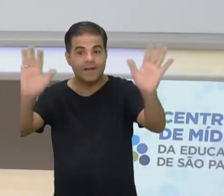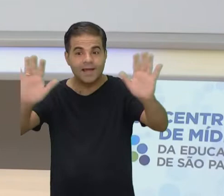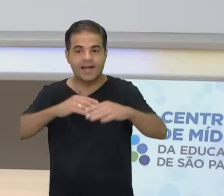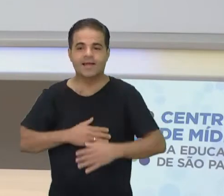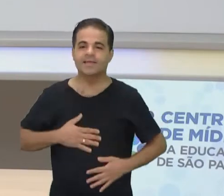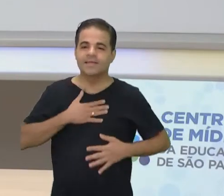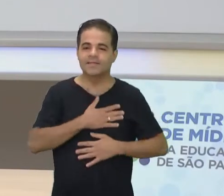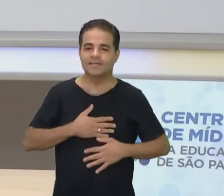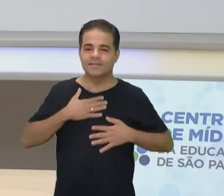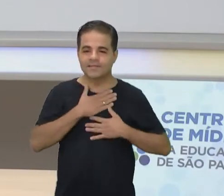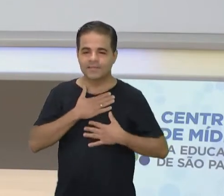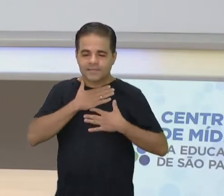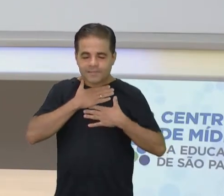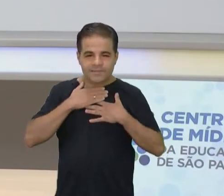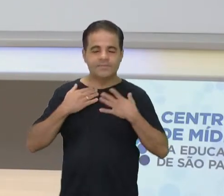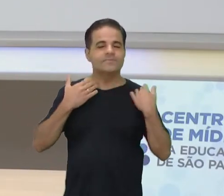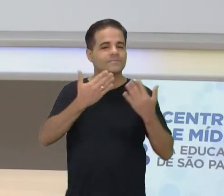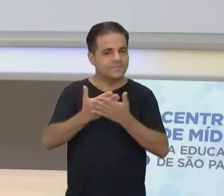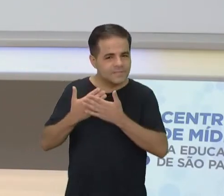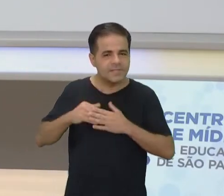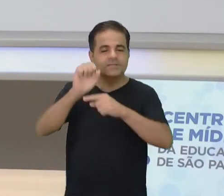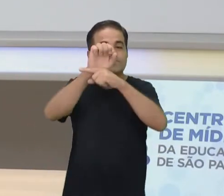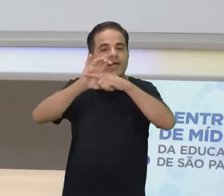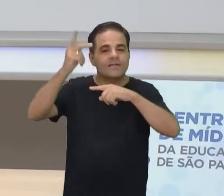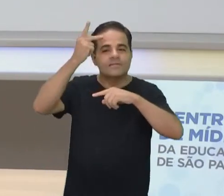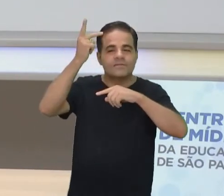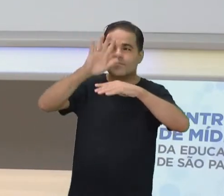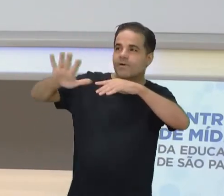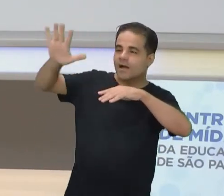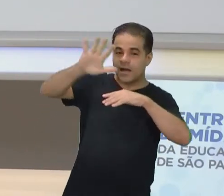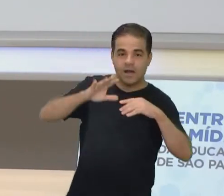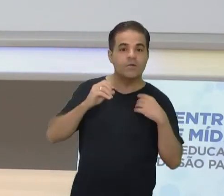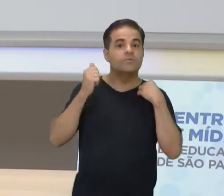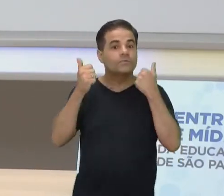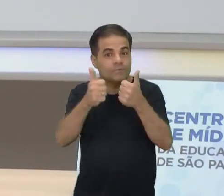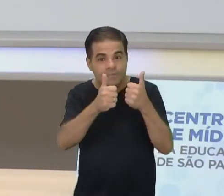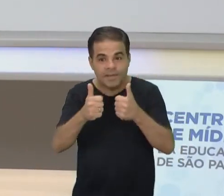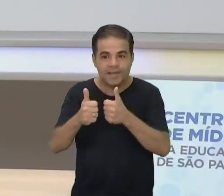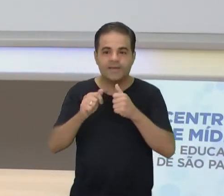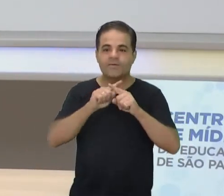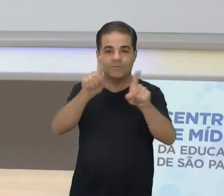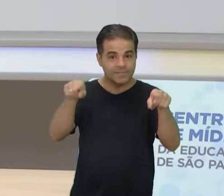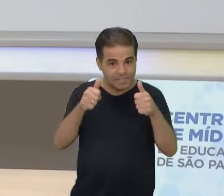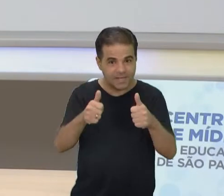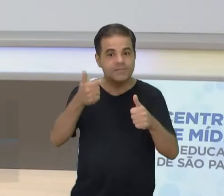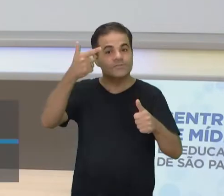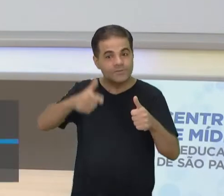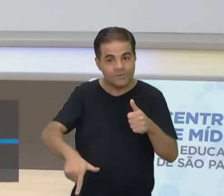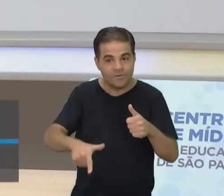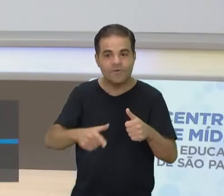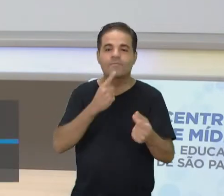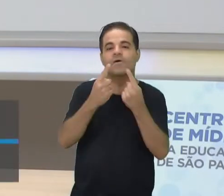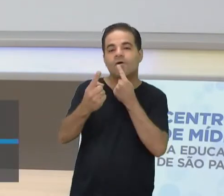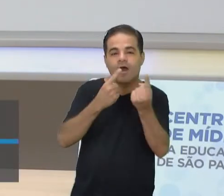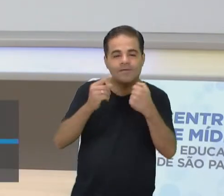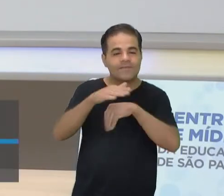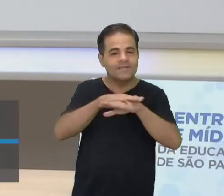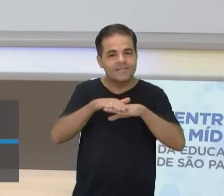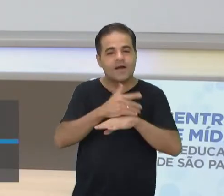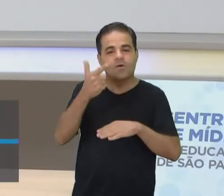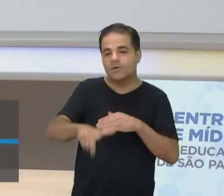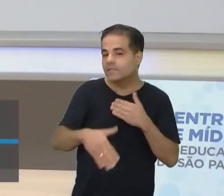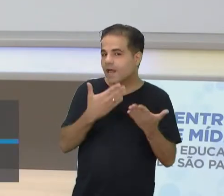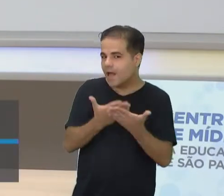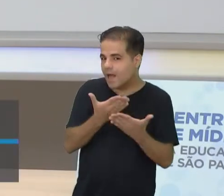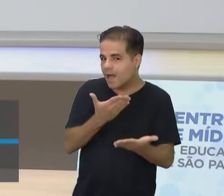queridíssimos estudantes do estado de São Paulo e adjacências. Tudo bem com vocês? Estamos aqui mais uma vez para mais uma aula